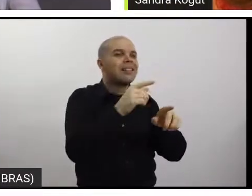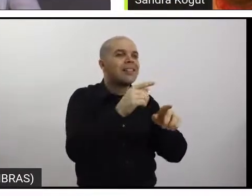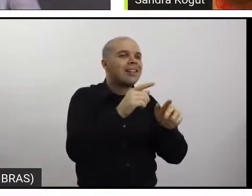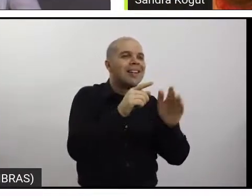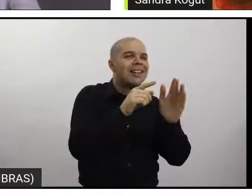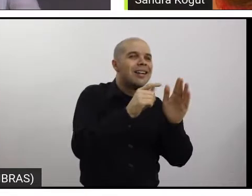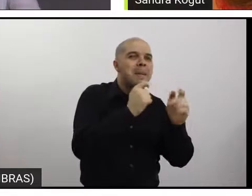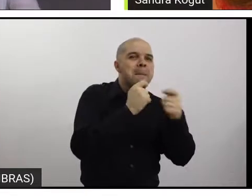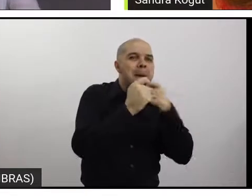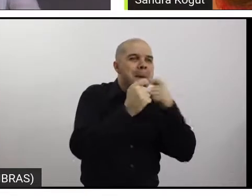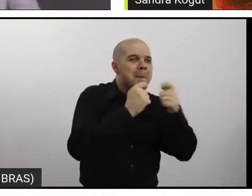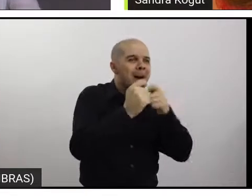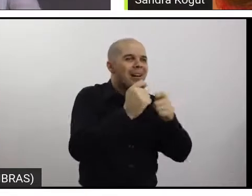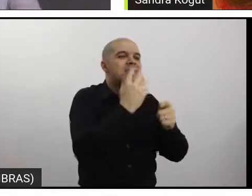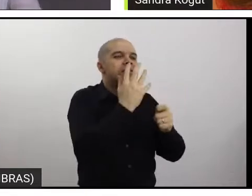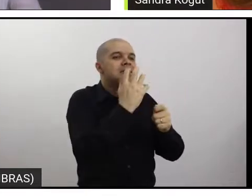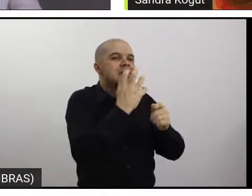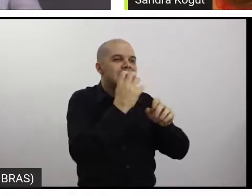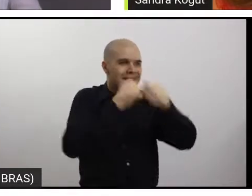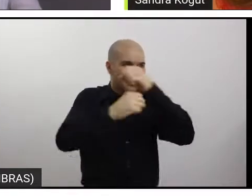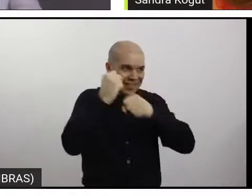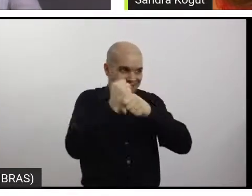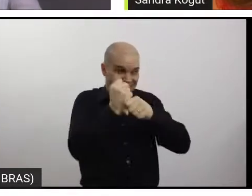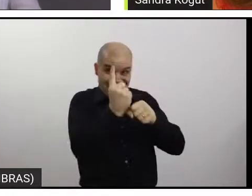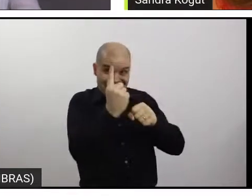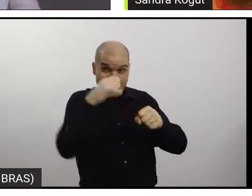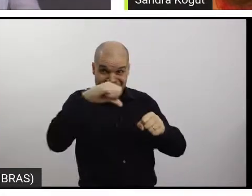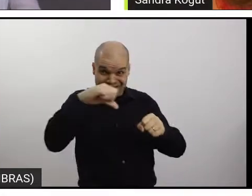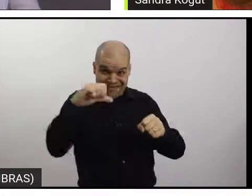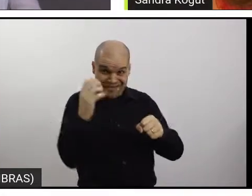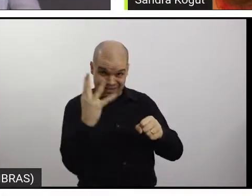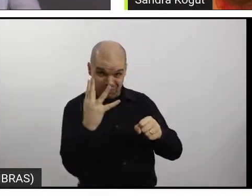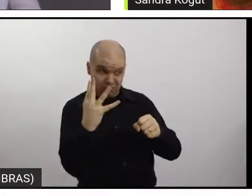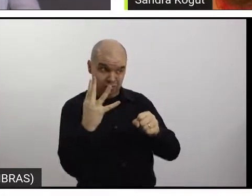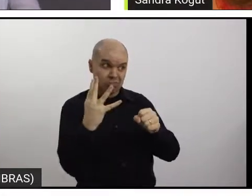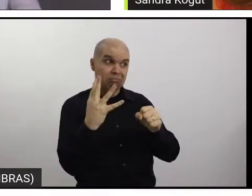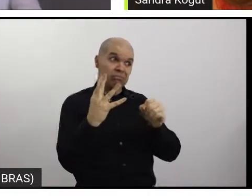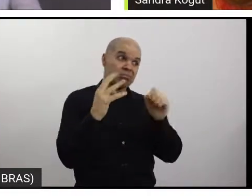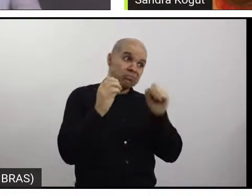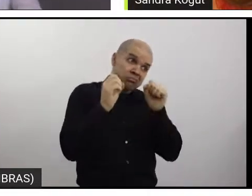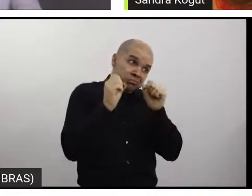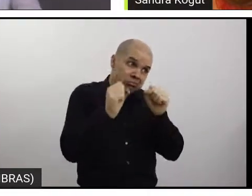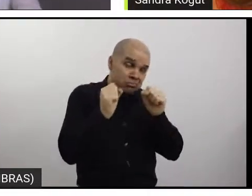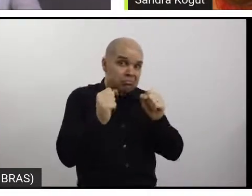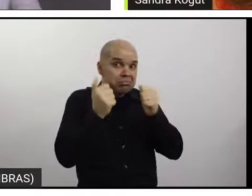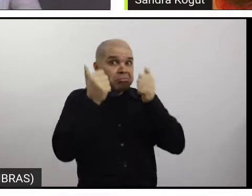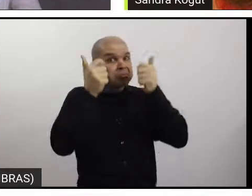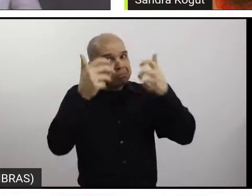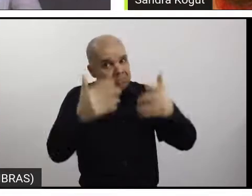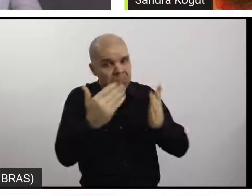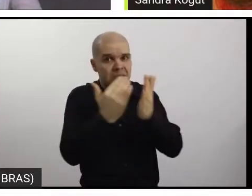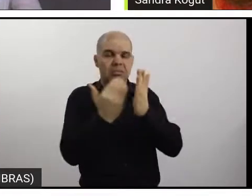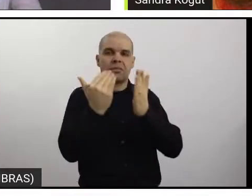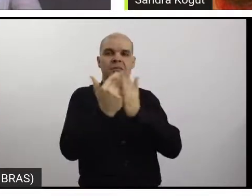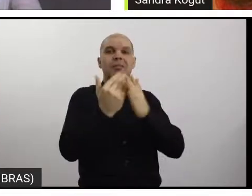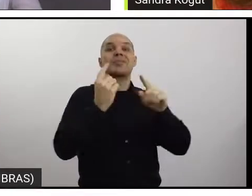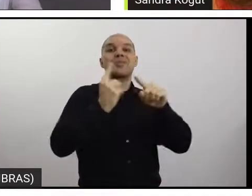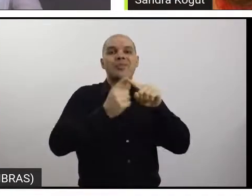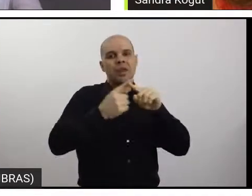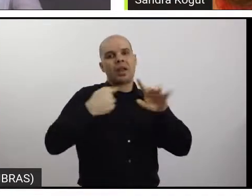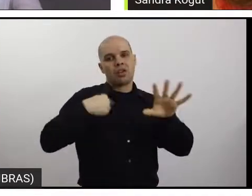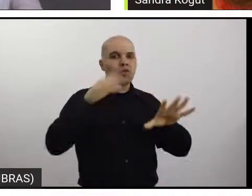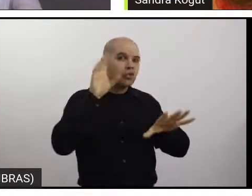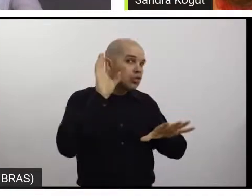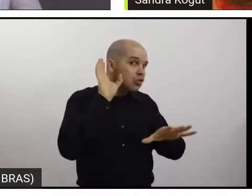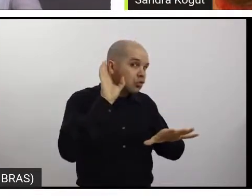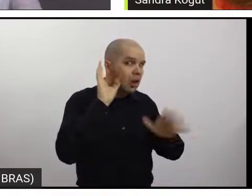essa investigação sua de videoarte, acho que você contou, até uma curiosidade,